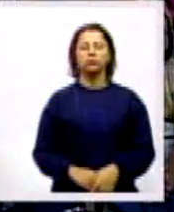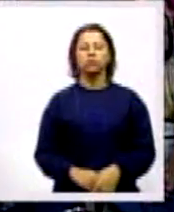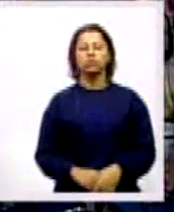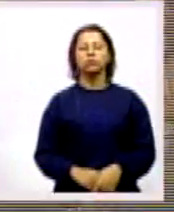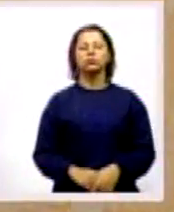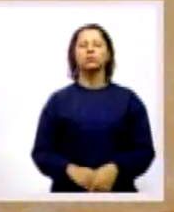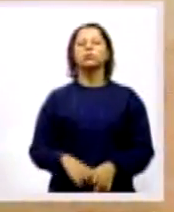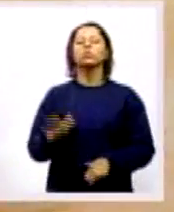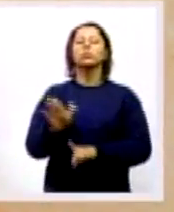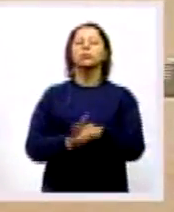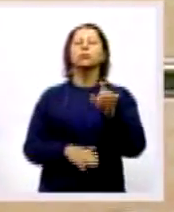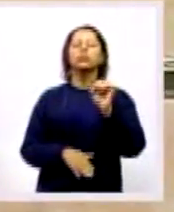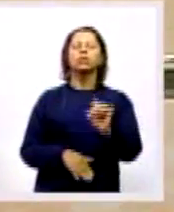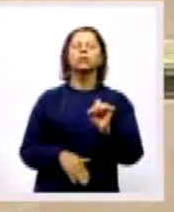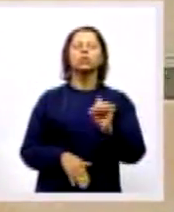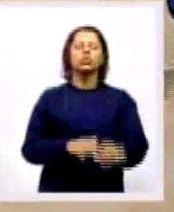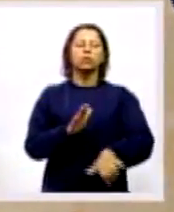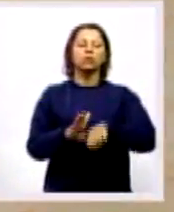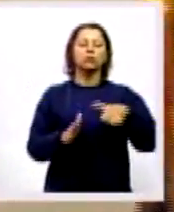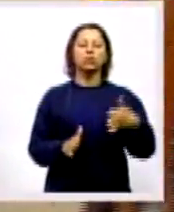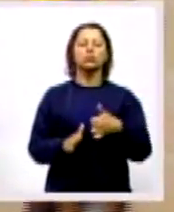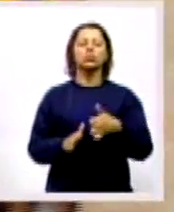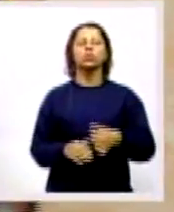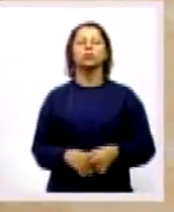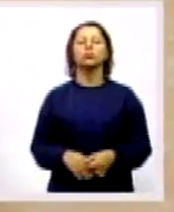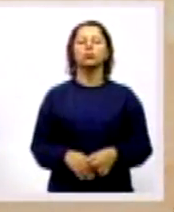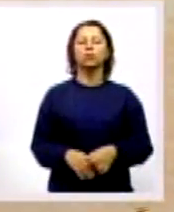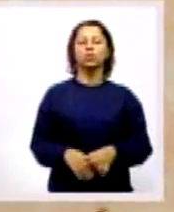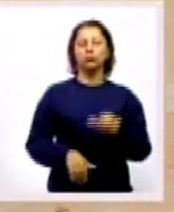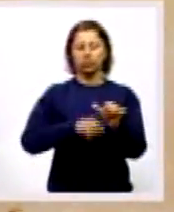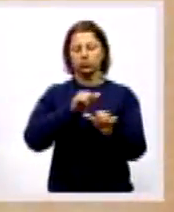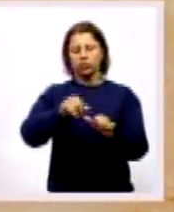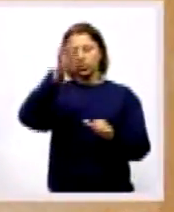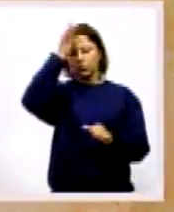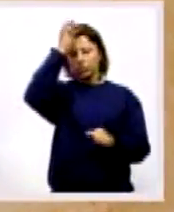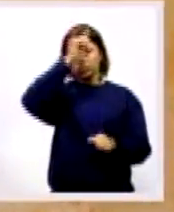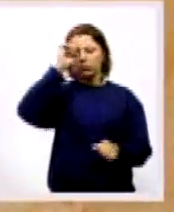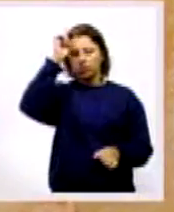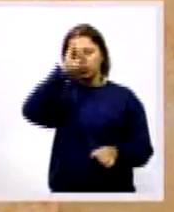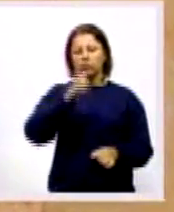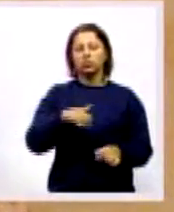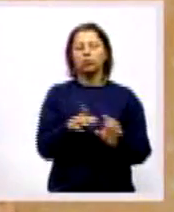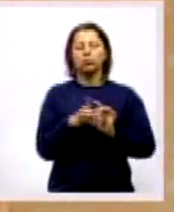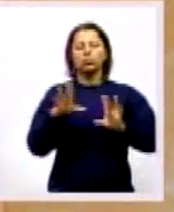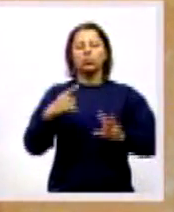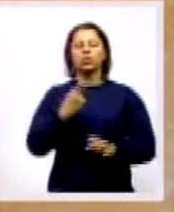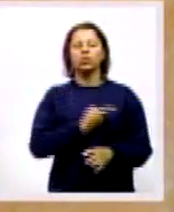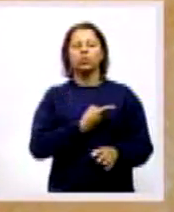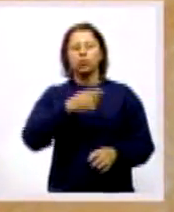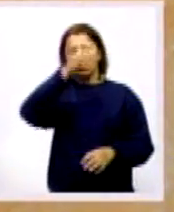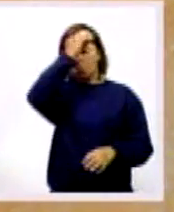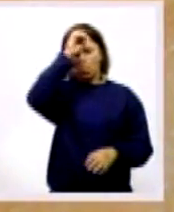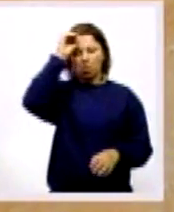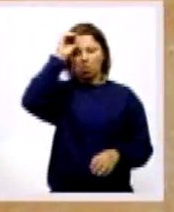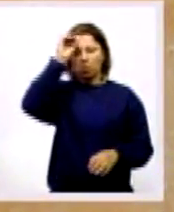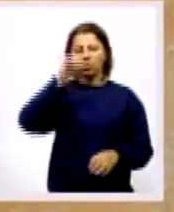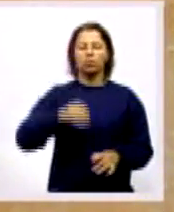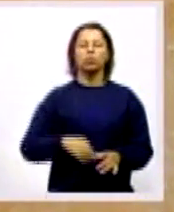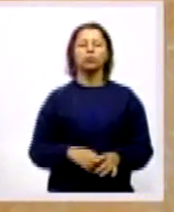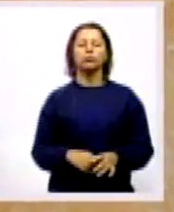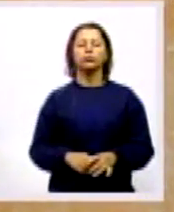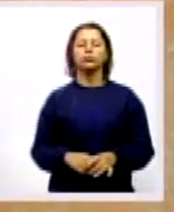Qual que é o primeiro movimento da ação do Espírito em nós? Libertar-nos da ignorância.